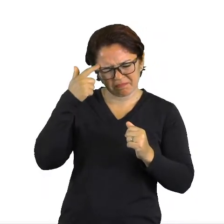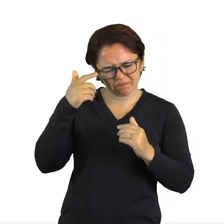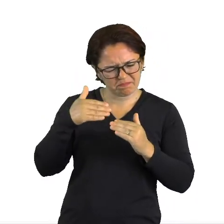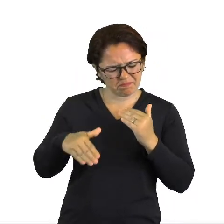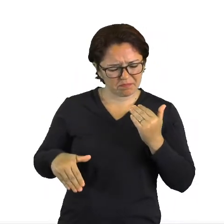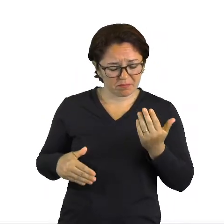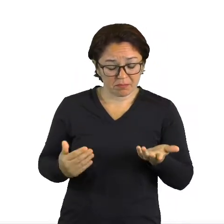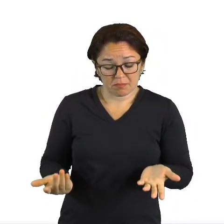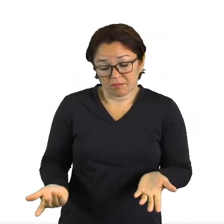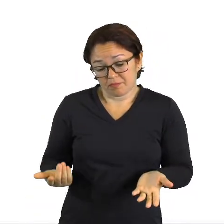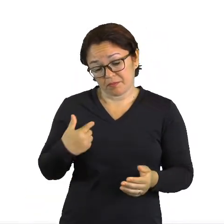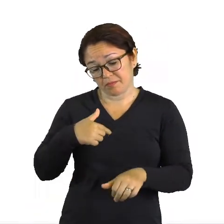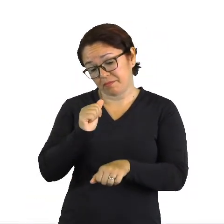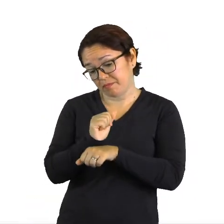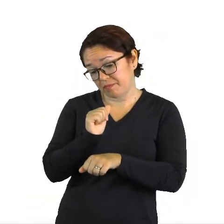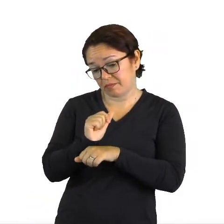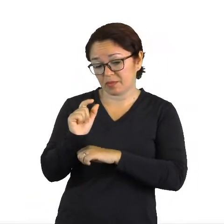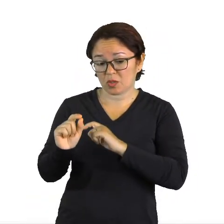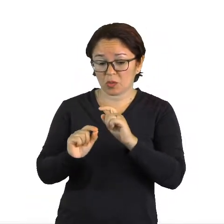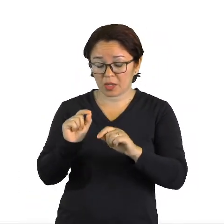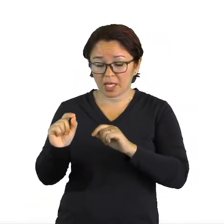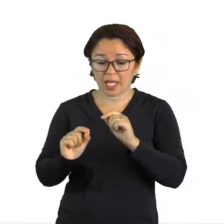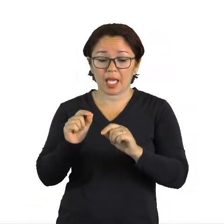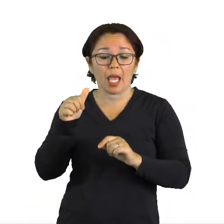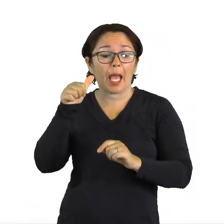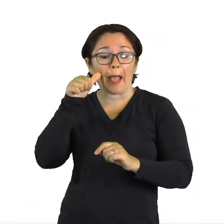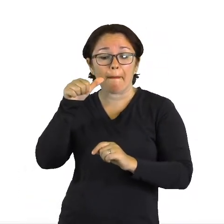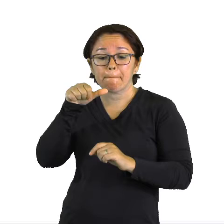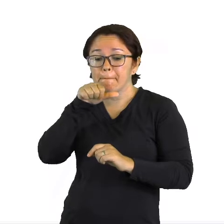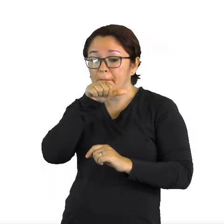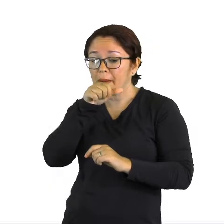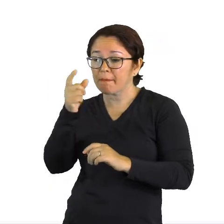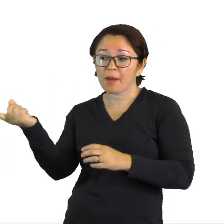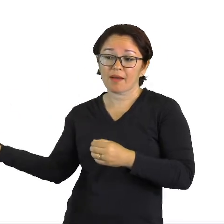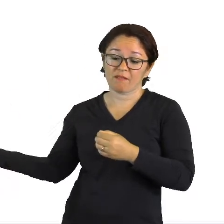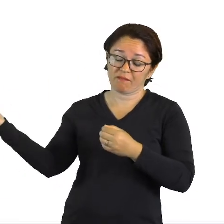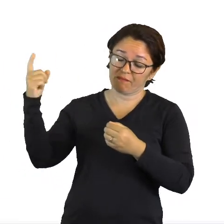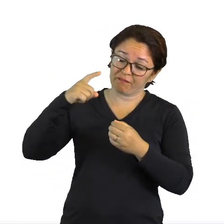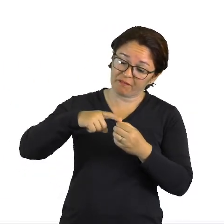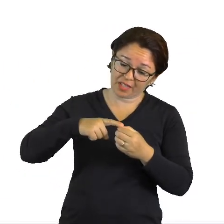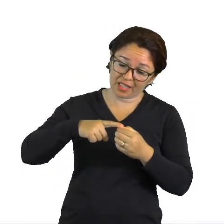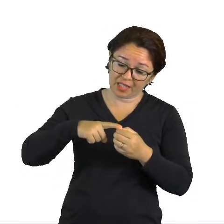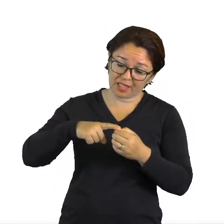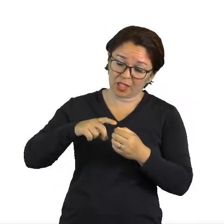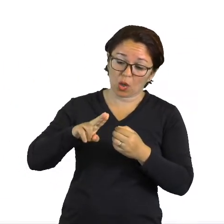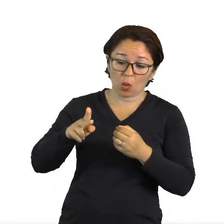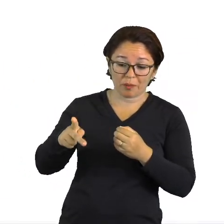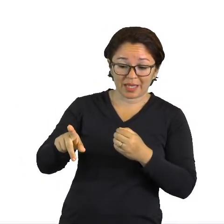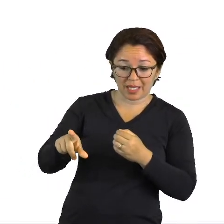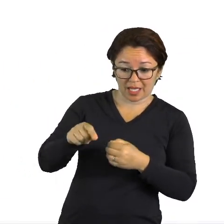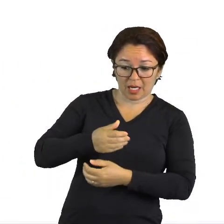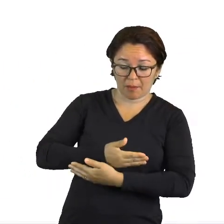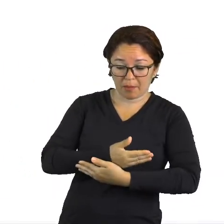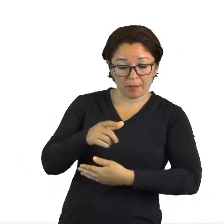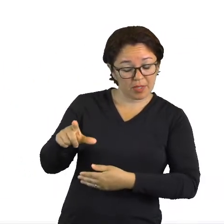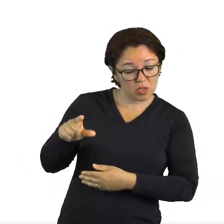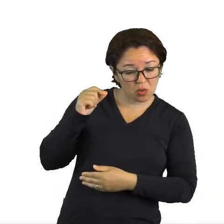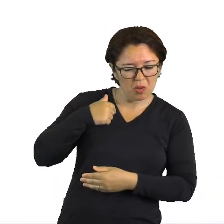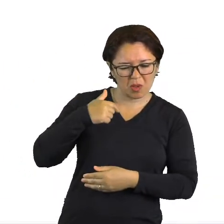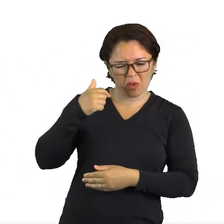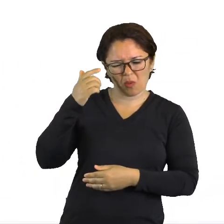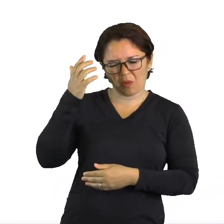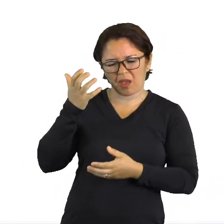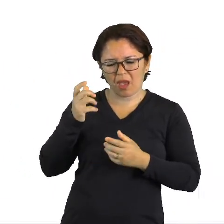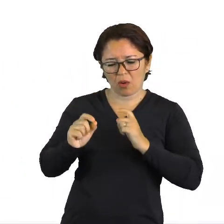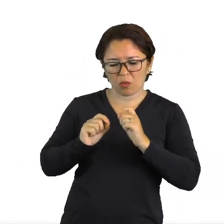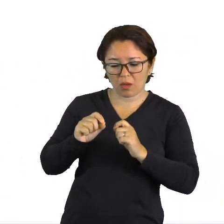mamãe volte para casa para ver como é que vai ser. Tomara que Severina não seja chata e nem